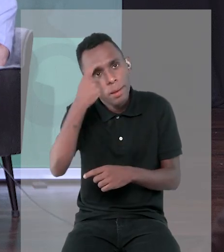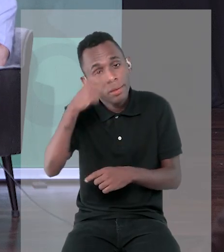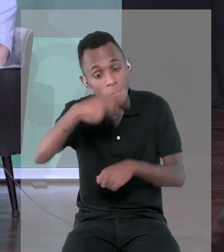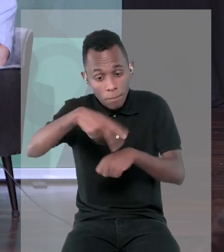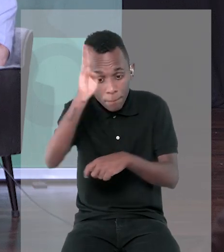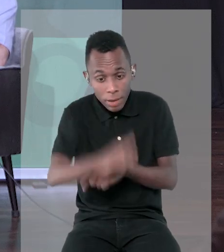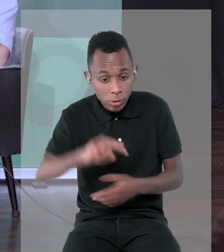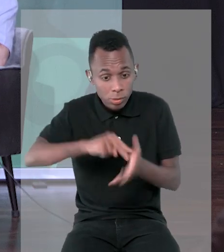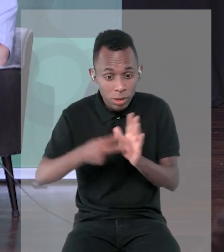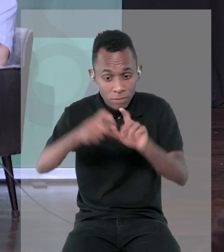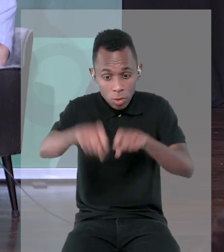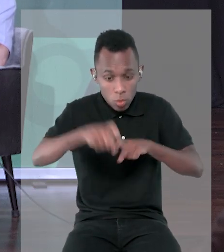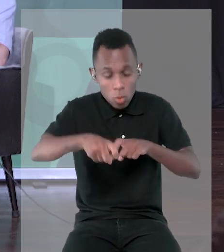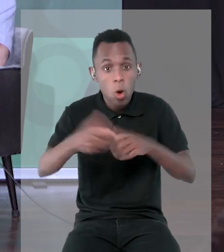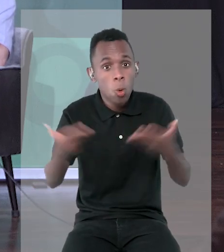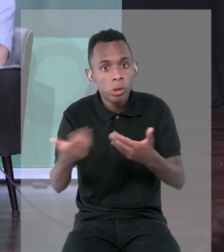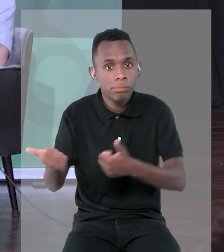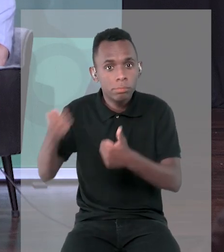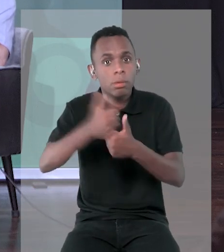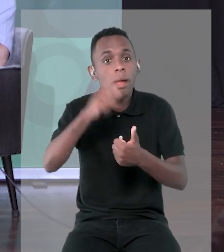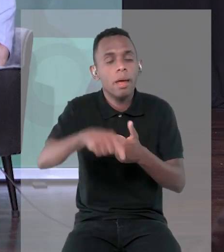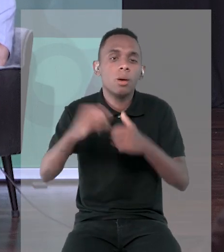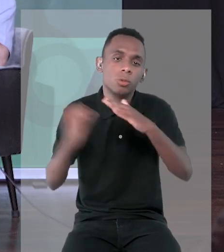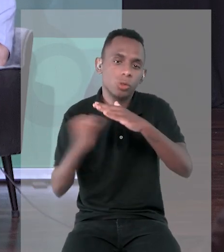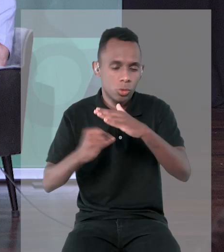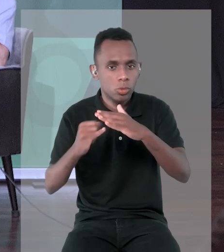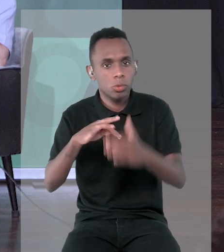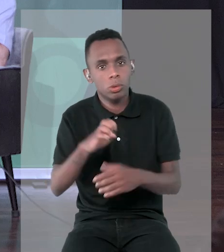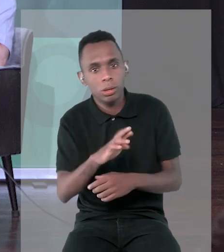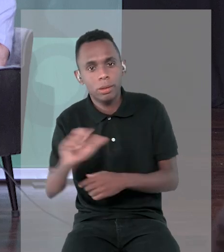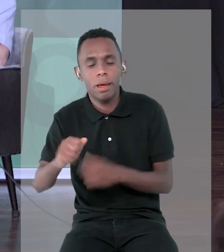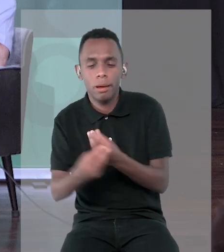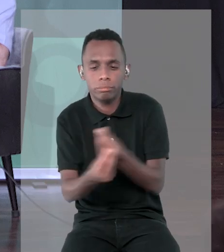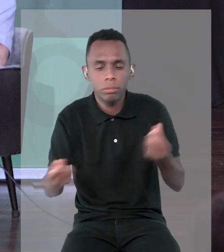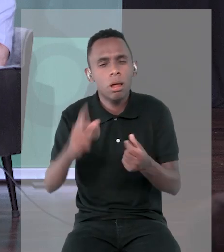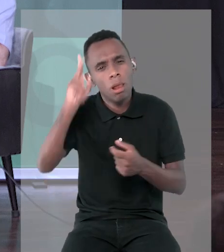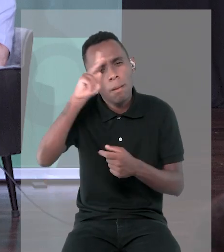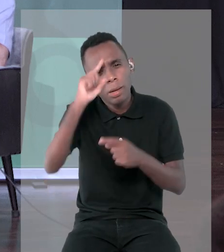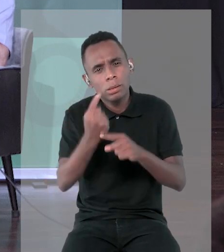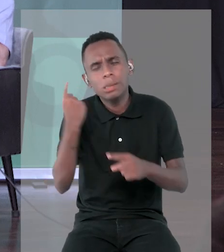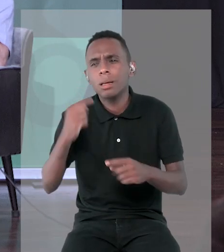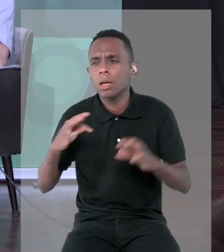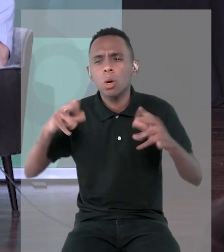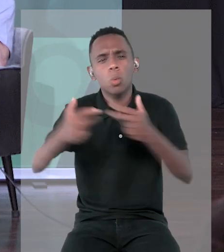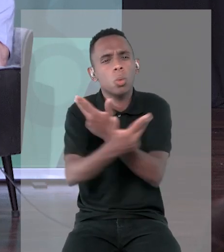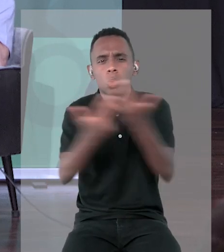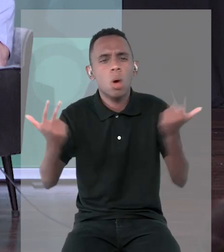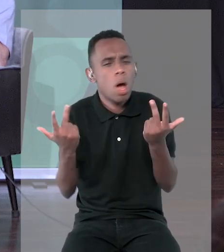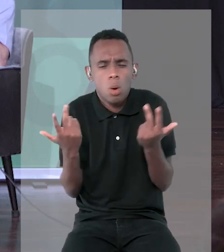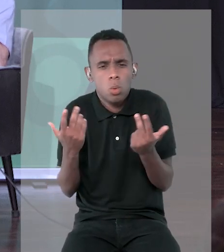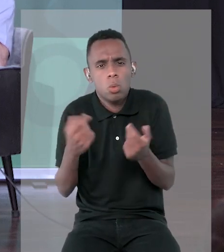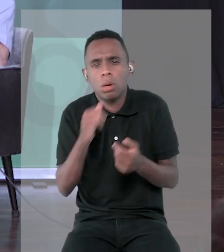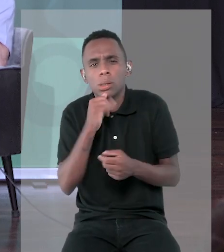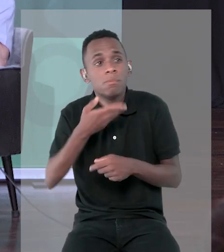lugar. É onde hoje tem o Instituto Terra. Então, é muito forte. Minhas primeiras lembranças são lembranças que todas as crianças têm, né, quando